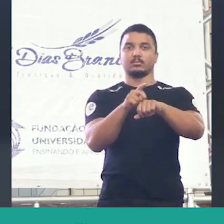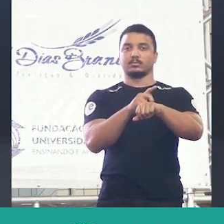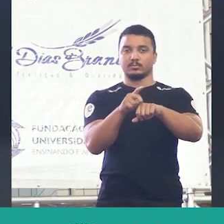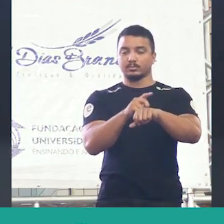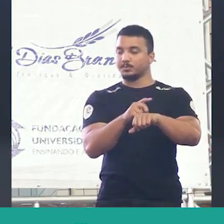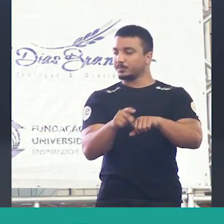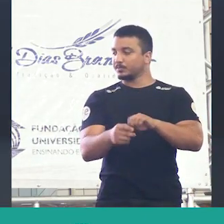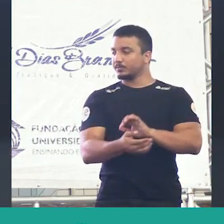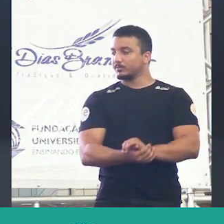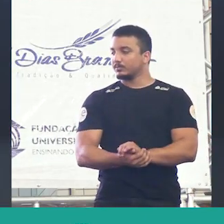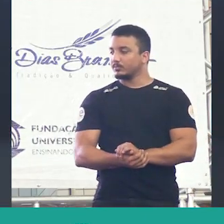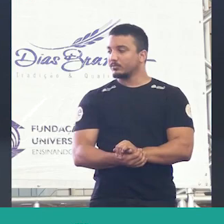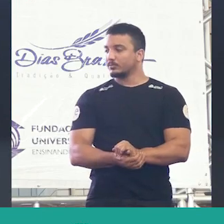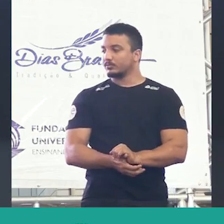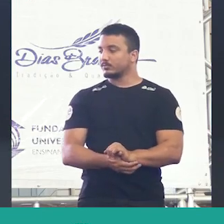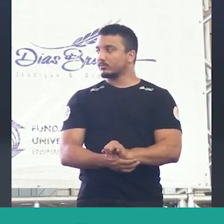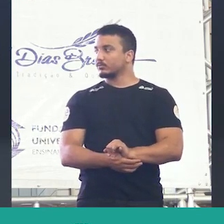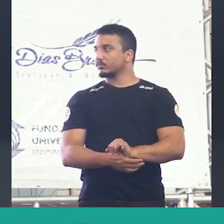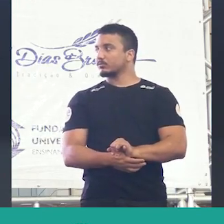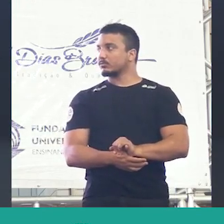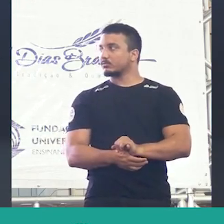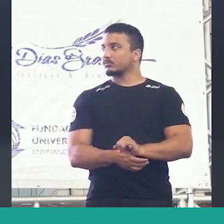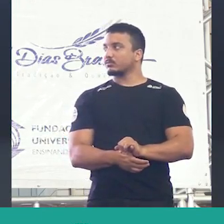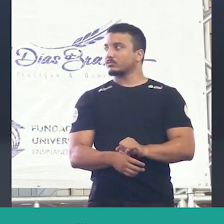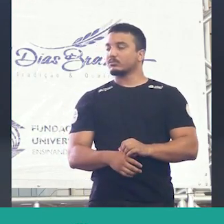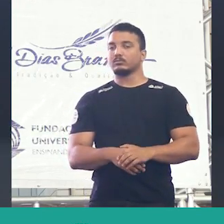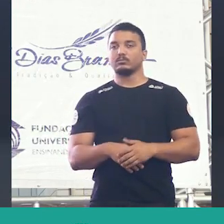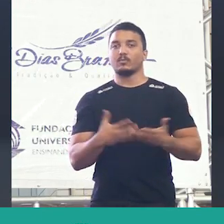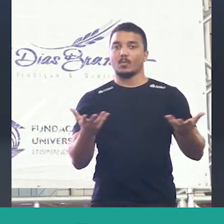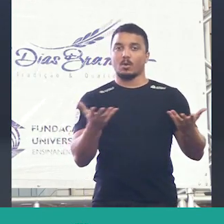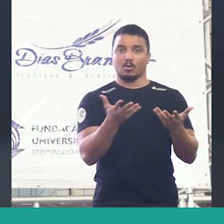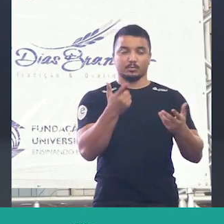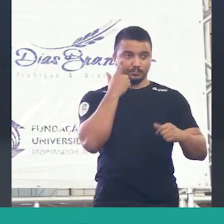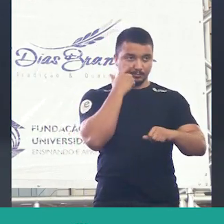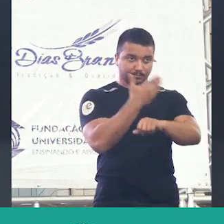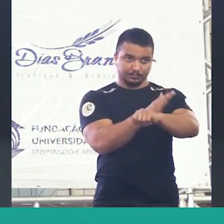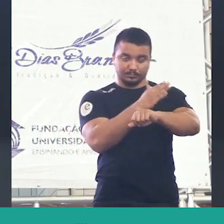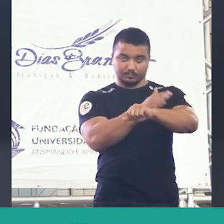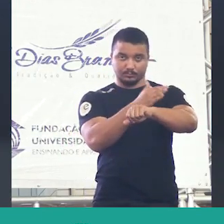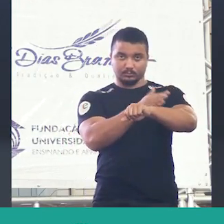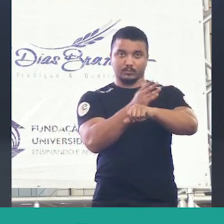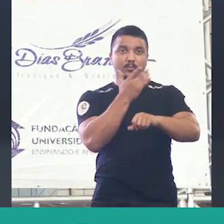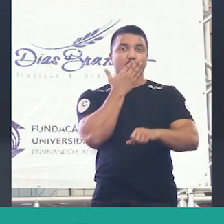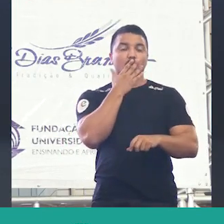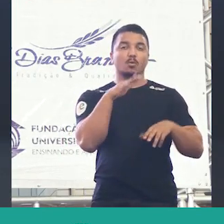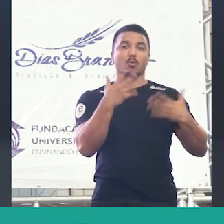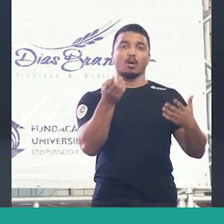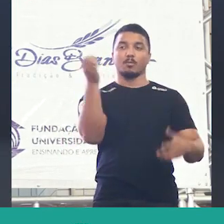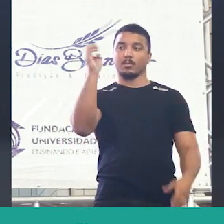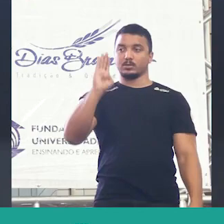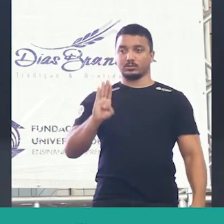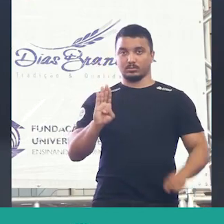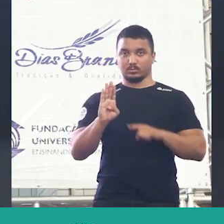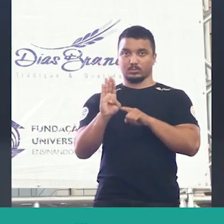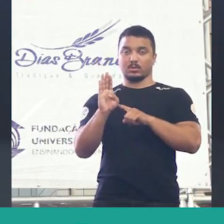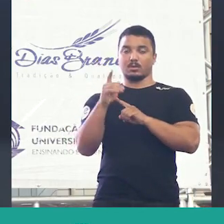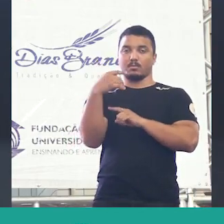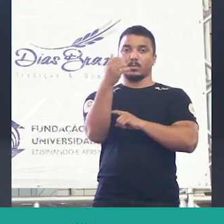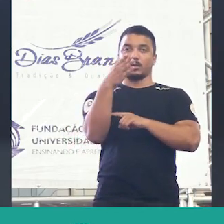preto. Preto. Então eu vou fazer um exercício com vocês. Quais são as cores da bandeira do